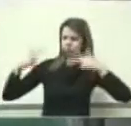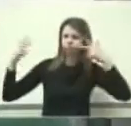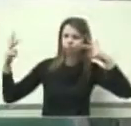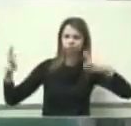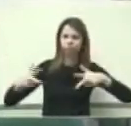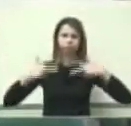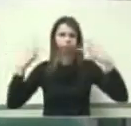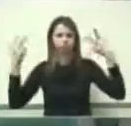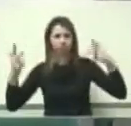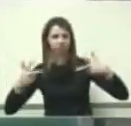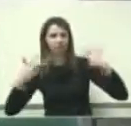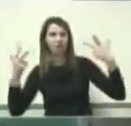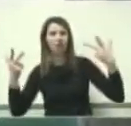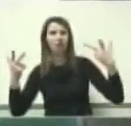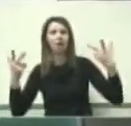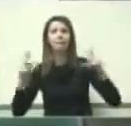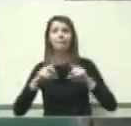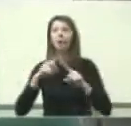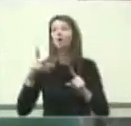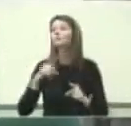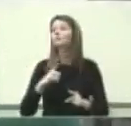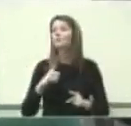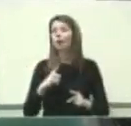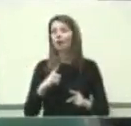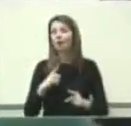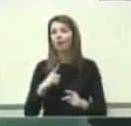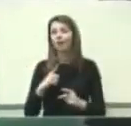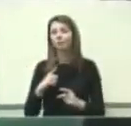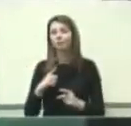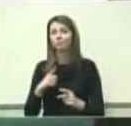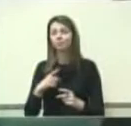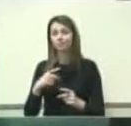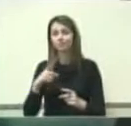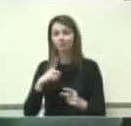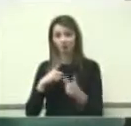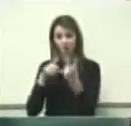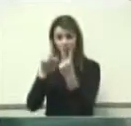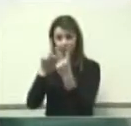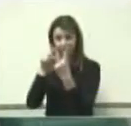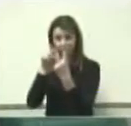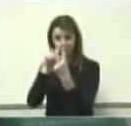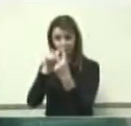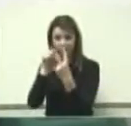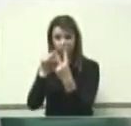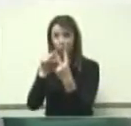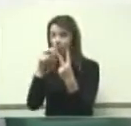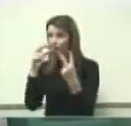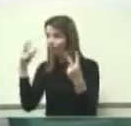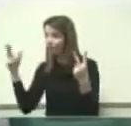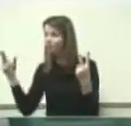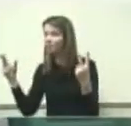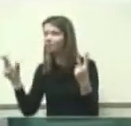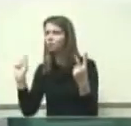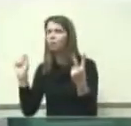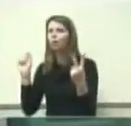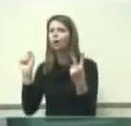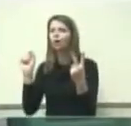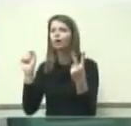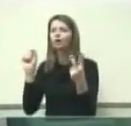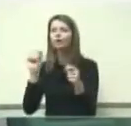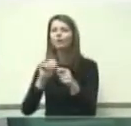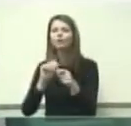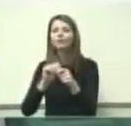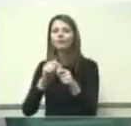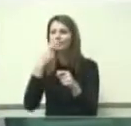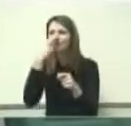contrário você tem duas experiências para adquirir essa noite fazer como as